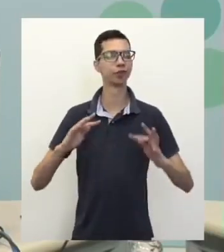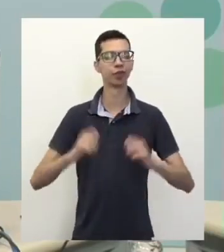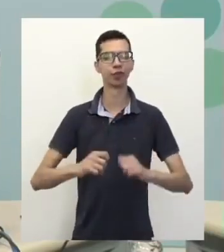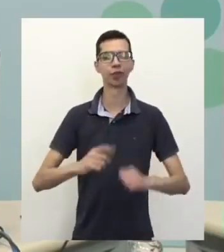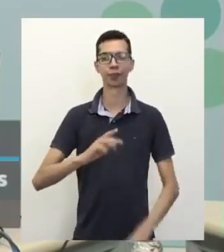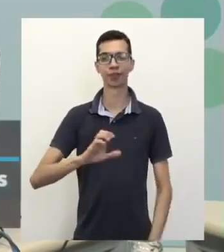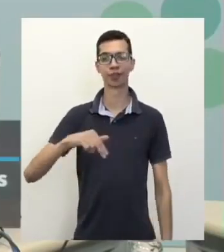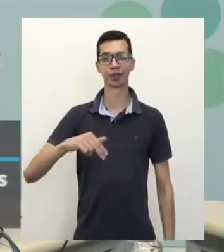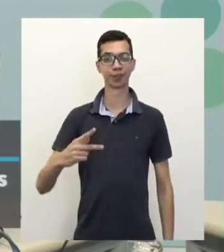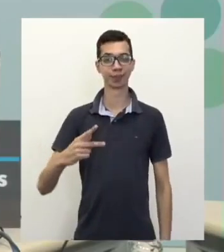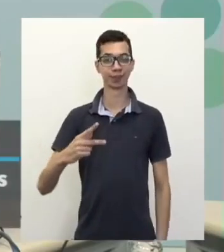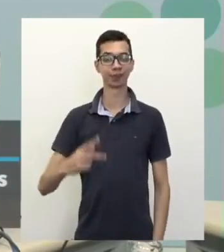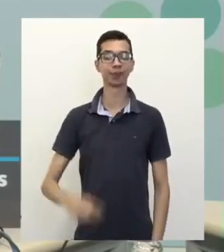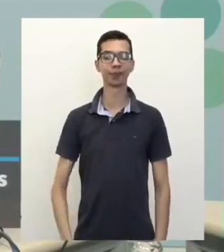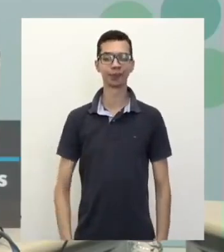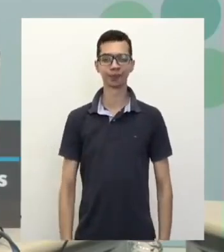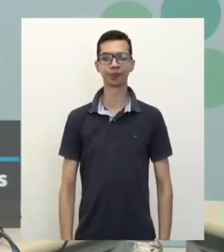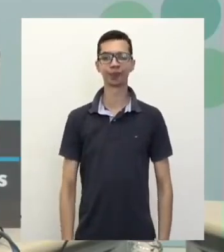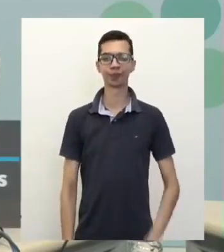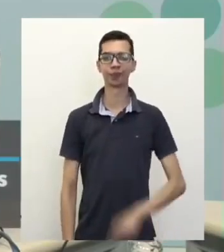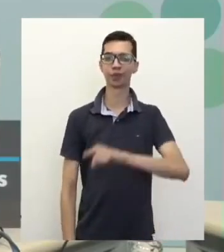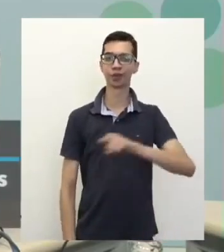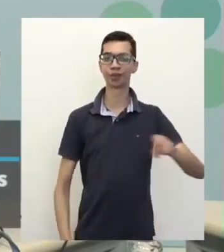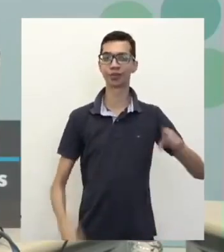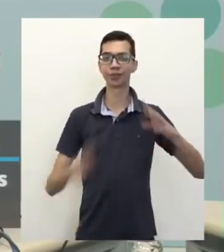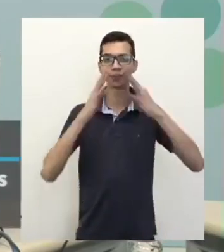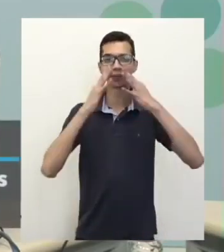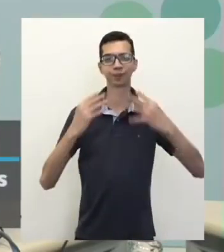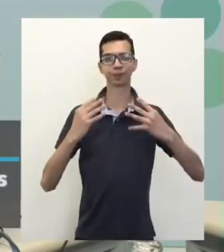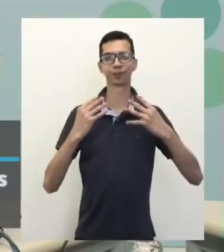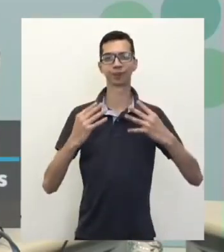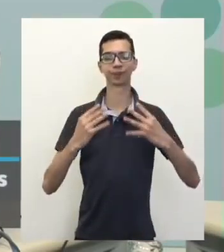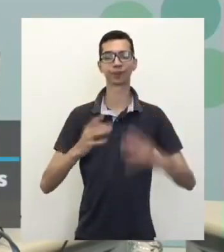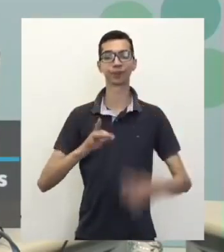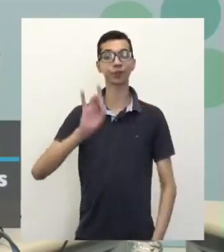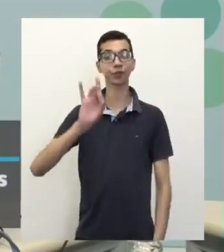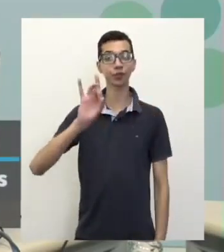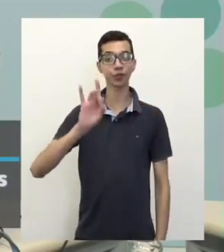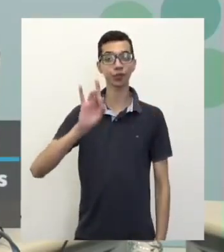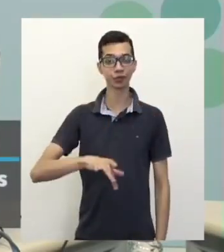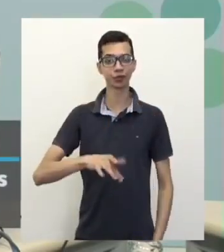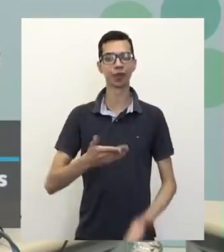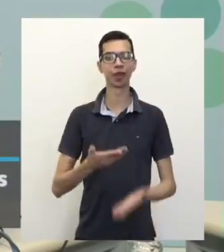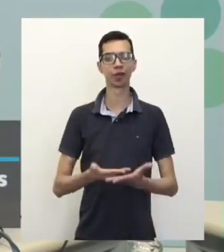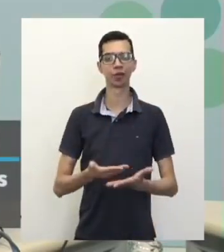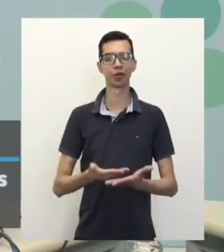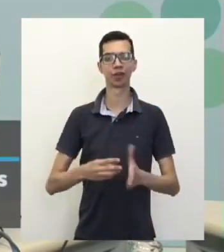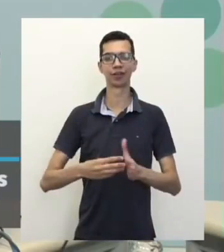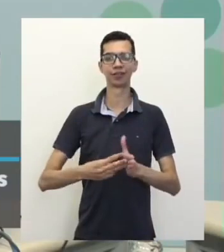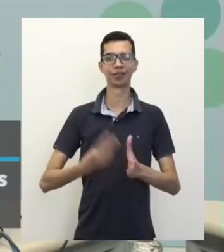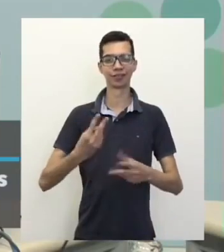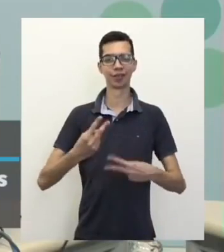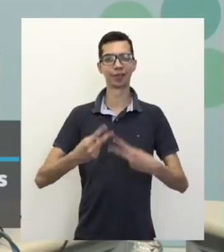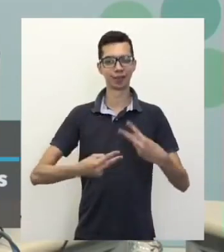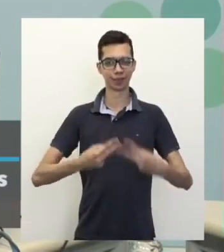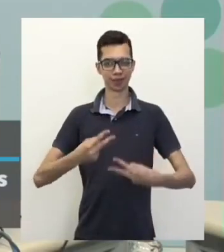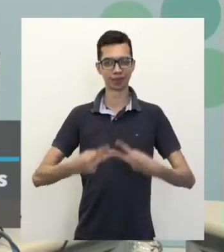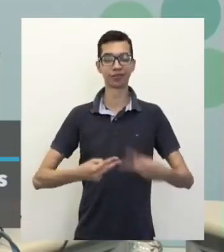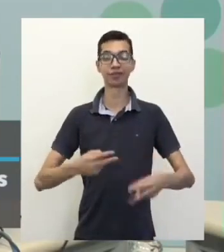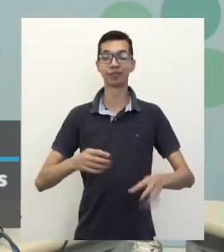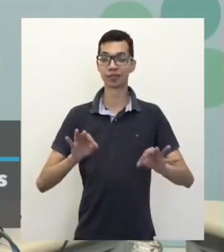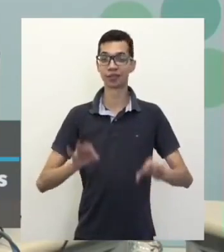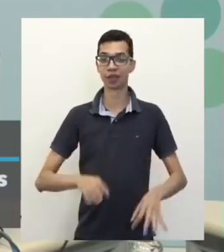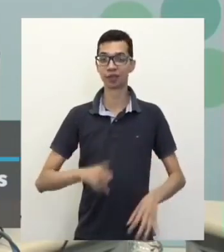né? E aí, quem nos acompanha nessa nossa última aula do terceiro bimestre, né, professor? Estamos